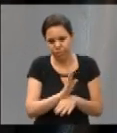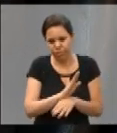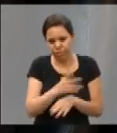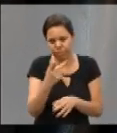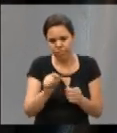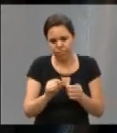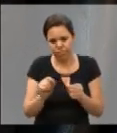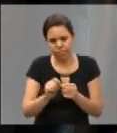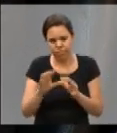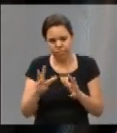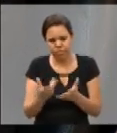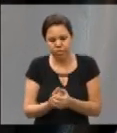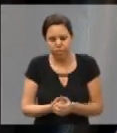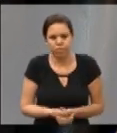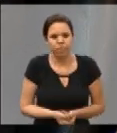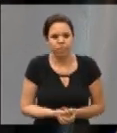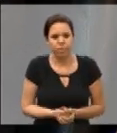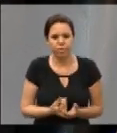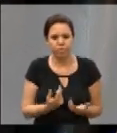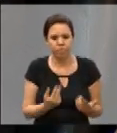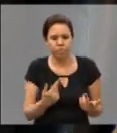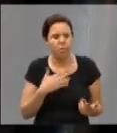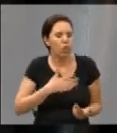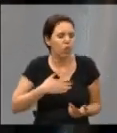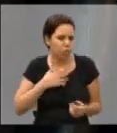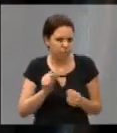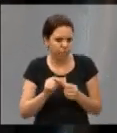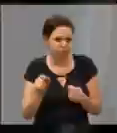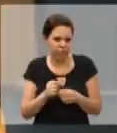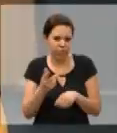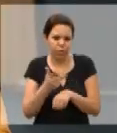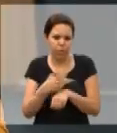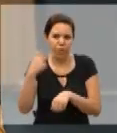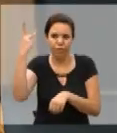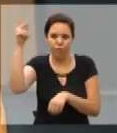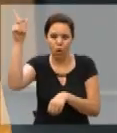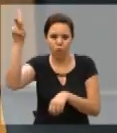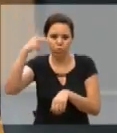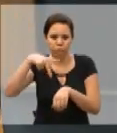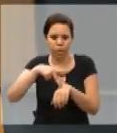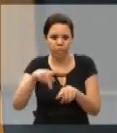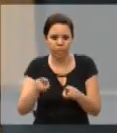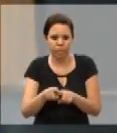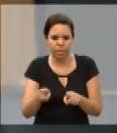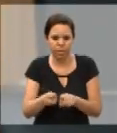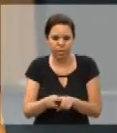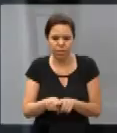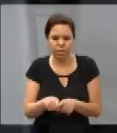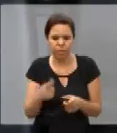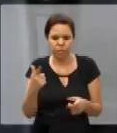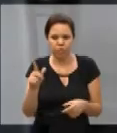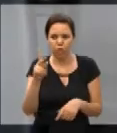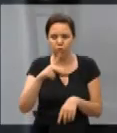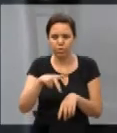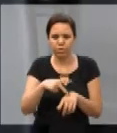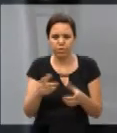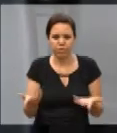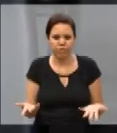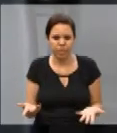filme de ficção científica filmado. Eu gostaria de filmar fora do país, né? Para o Rodrigo Elcio, não tem cenas fora do